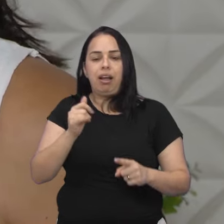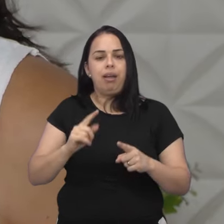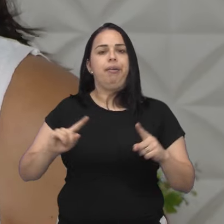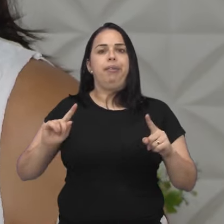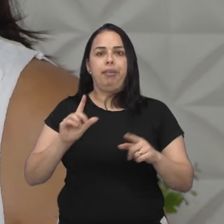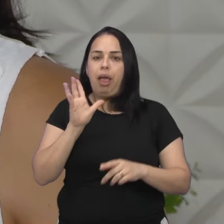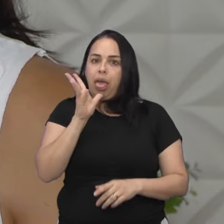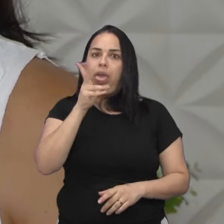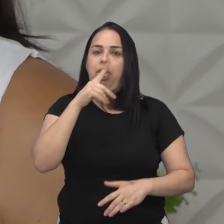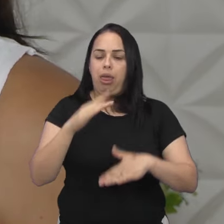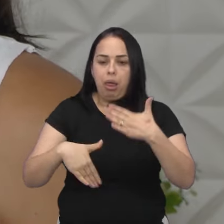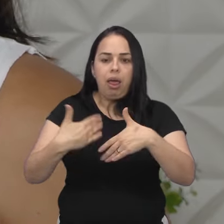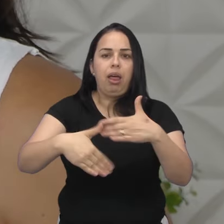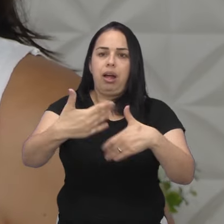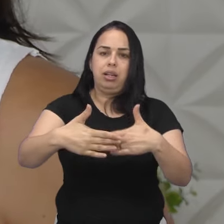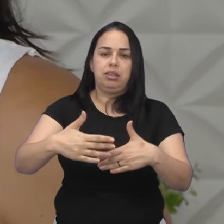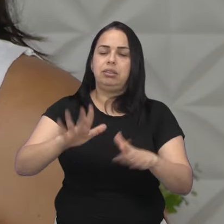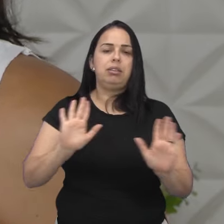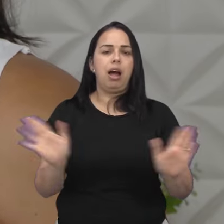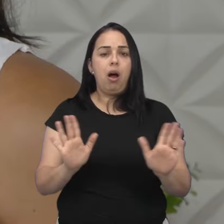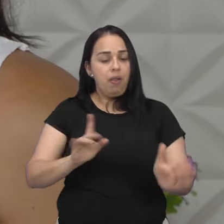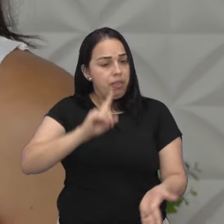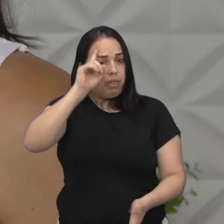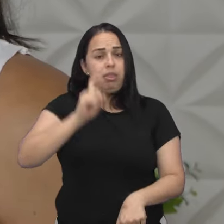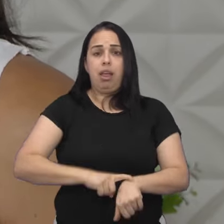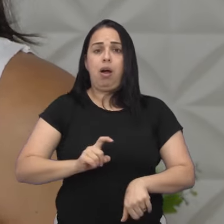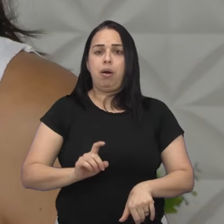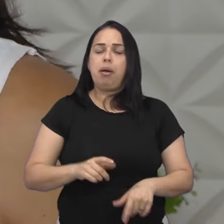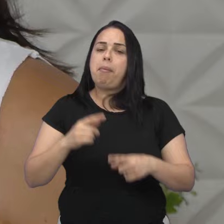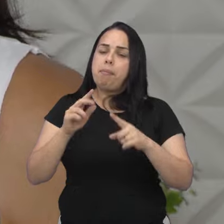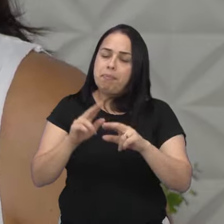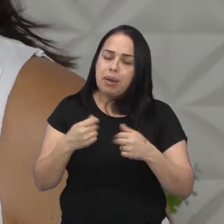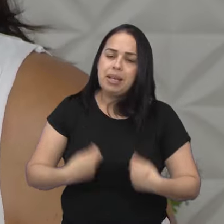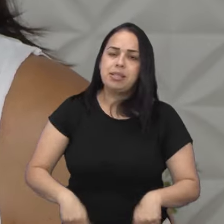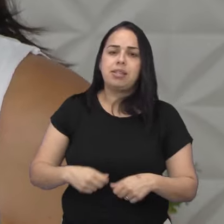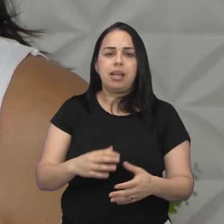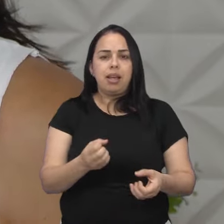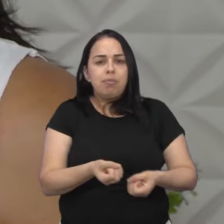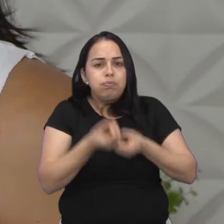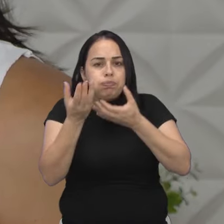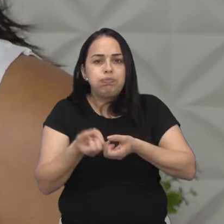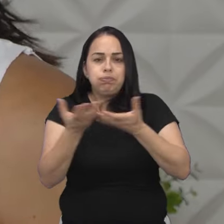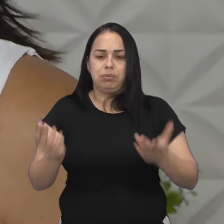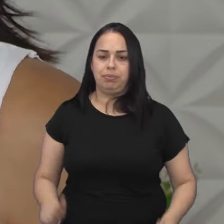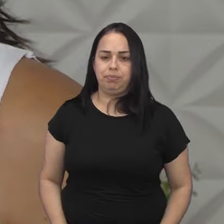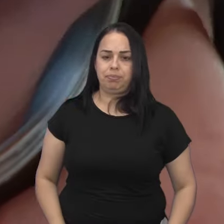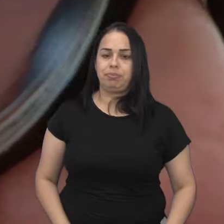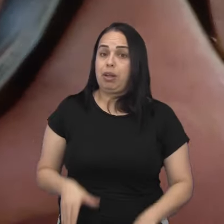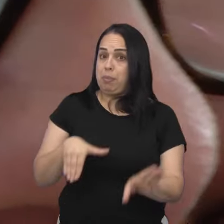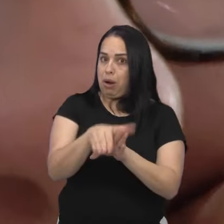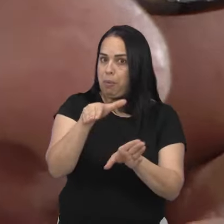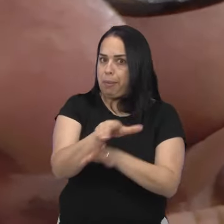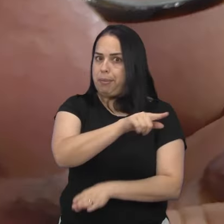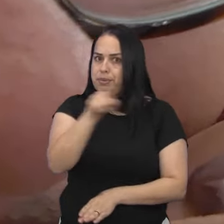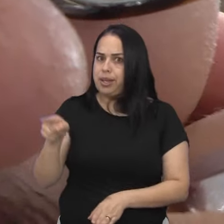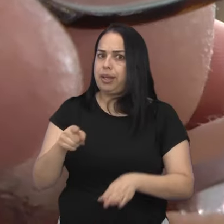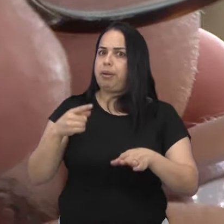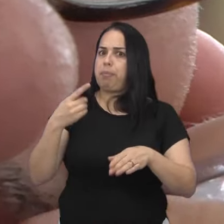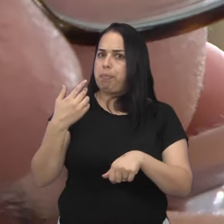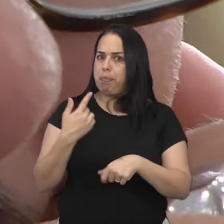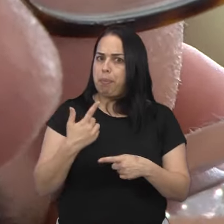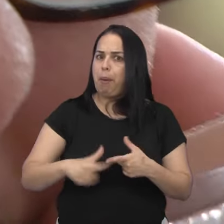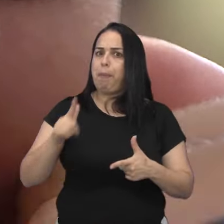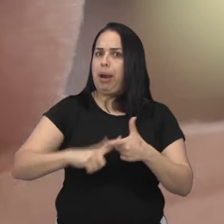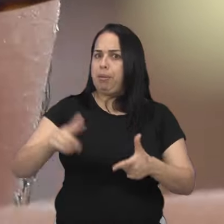conflito adiante vão resolver o conflito ali naquele momento então eles precisam desenvolver principalmente a escuta tia e o conselho para